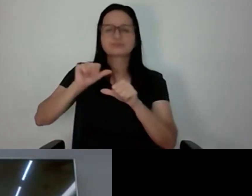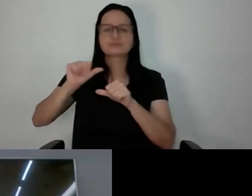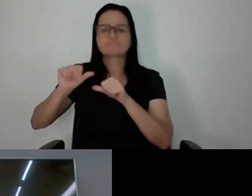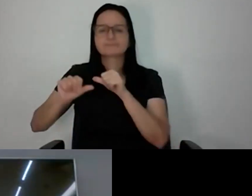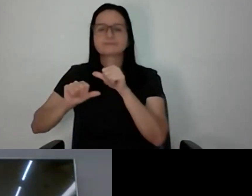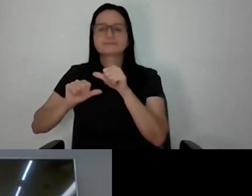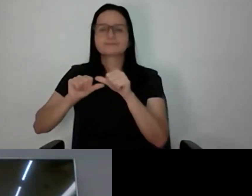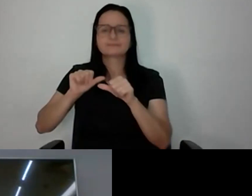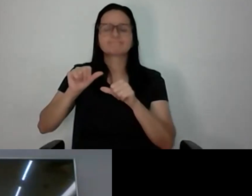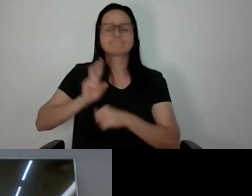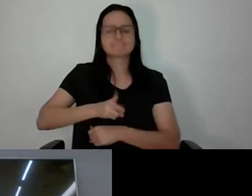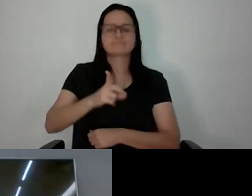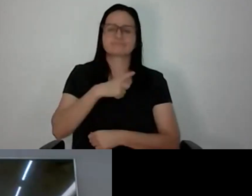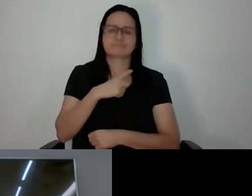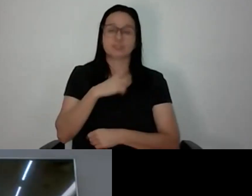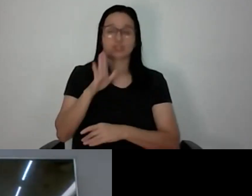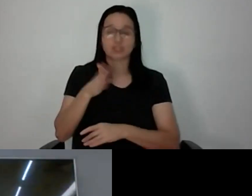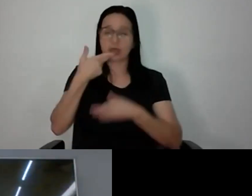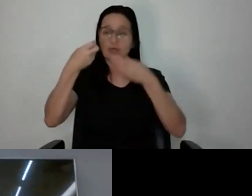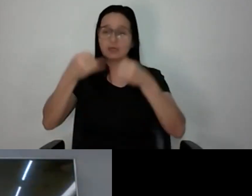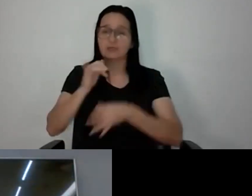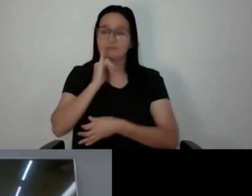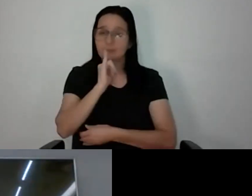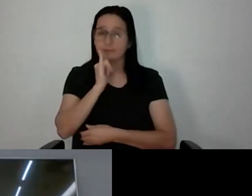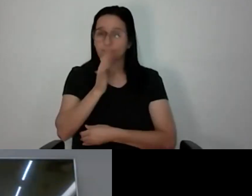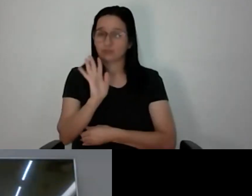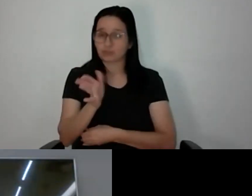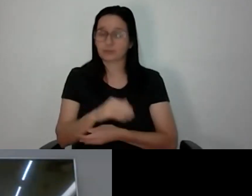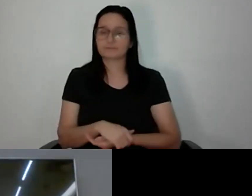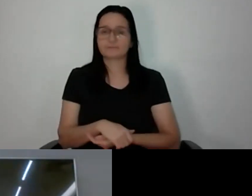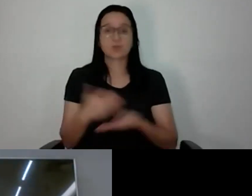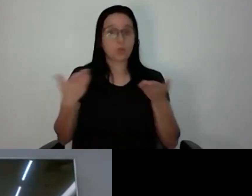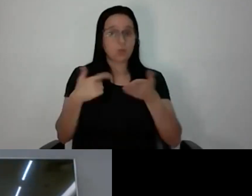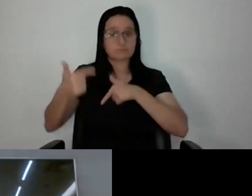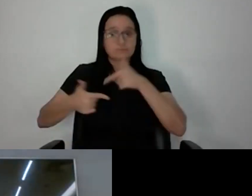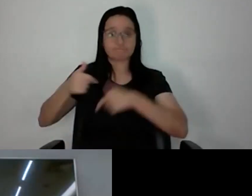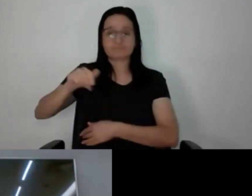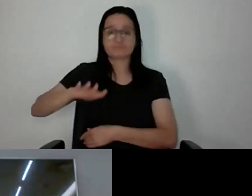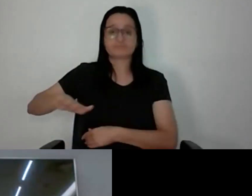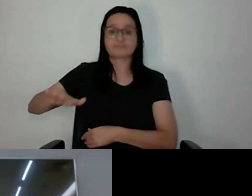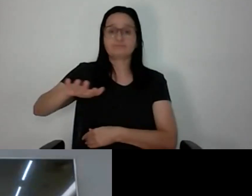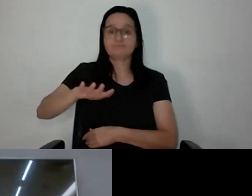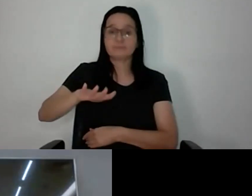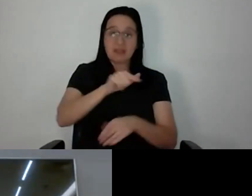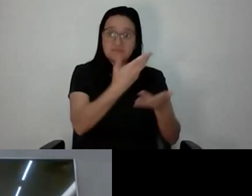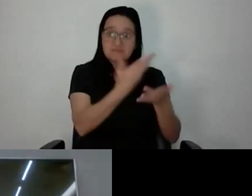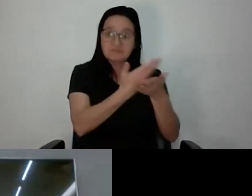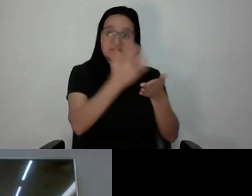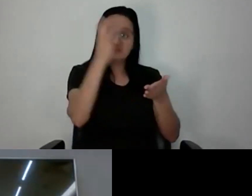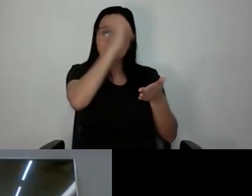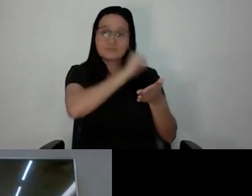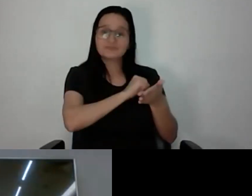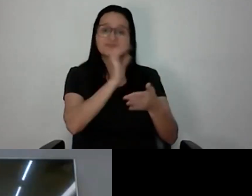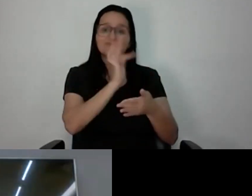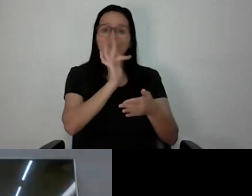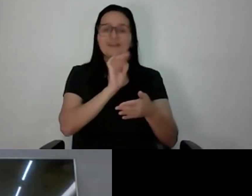até tive a oportunidade de comentar com vocês. Hoje eu trabalho com uma área que eu sequer aprendi na minha faculdade. É algo, na verdade,